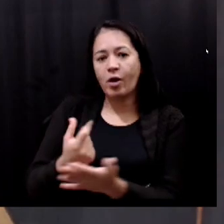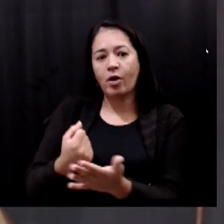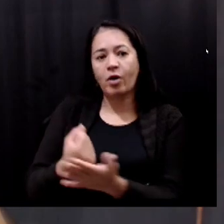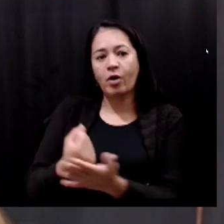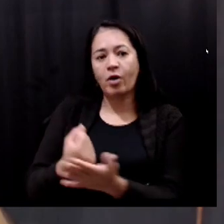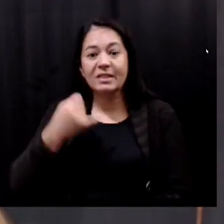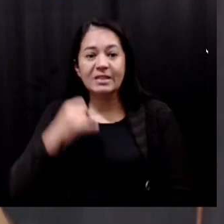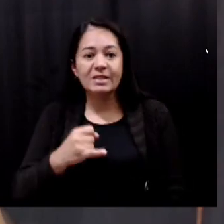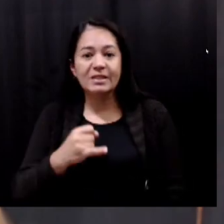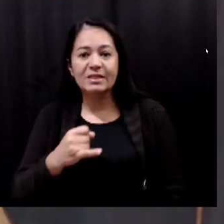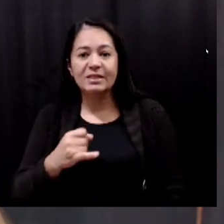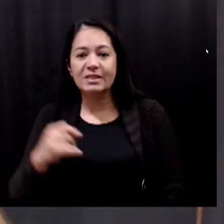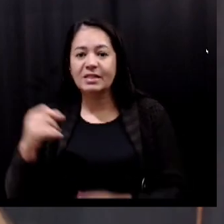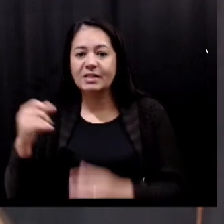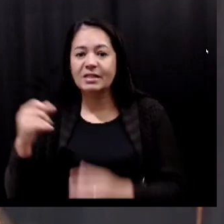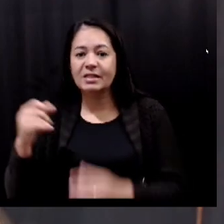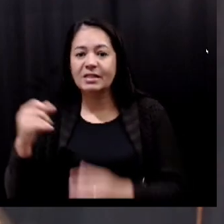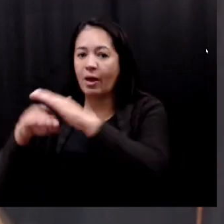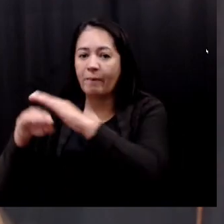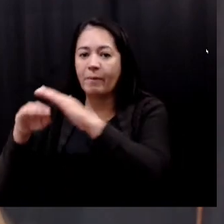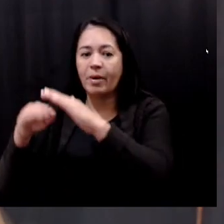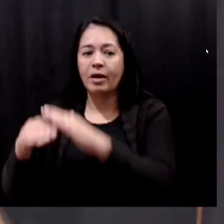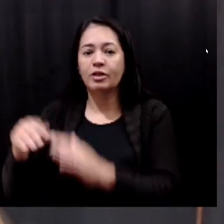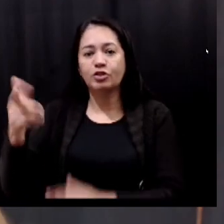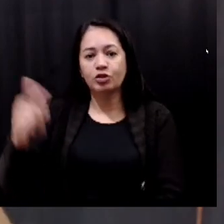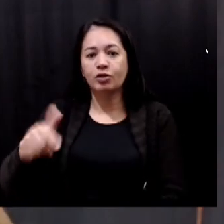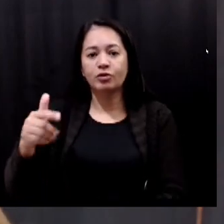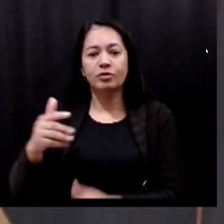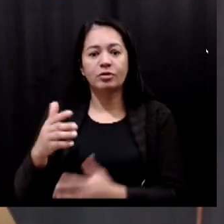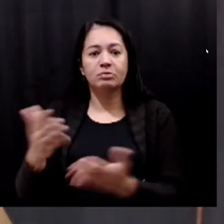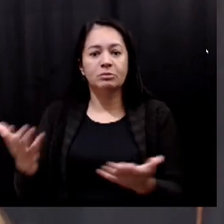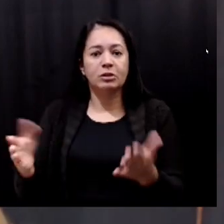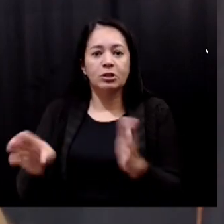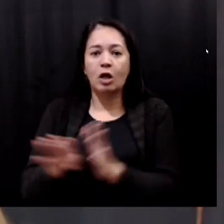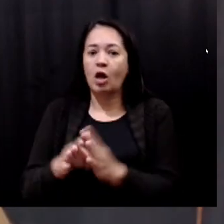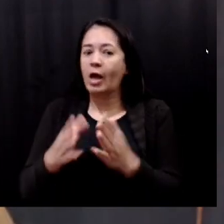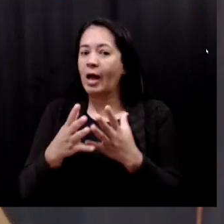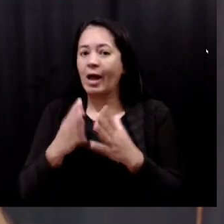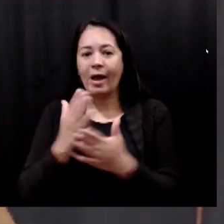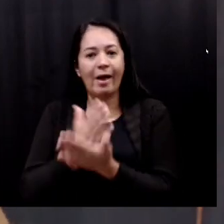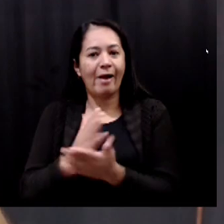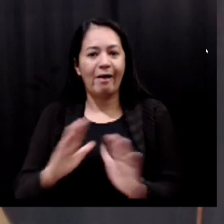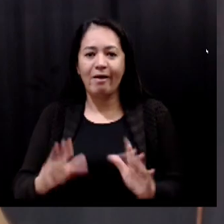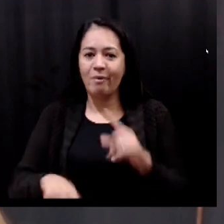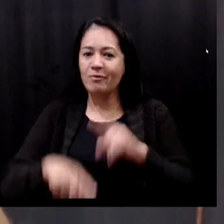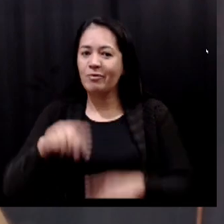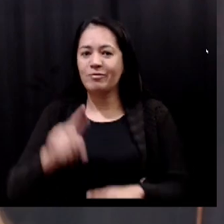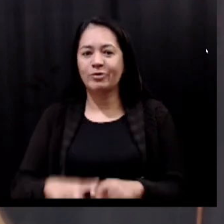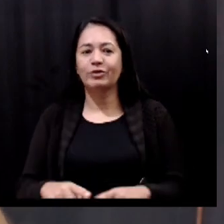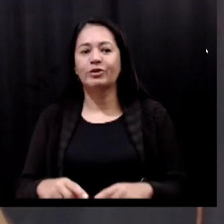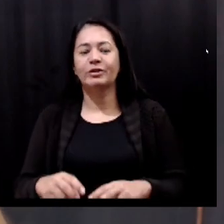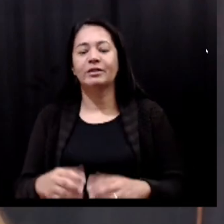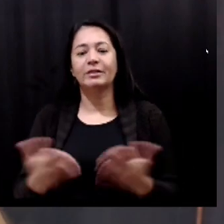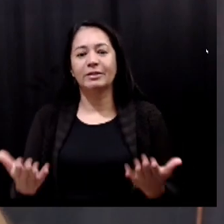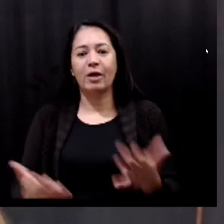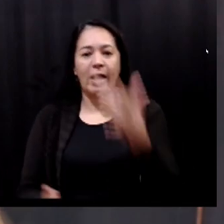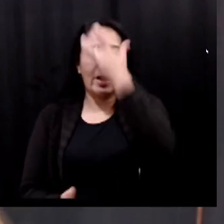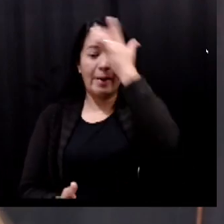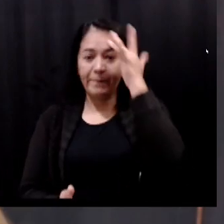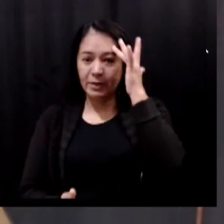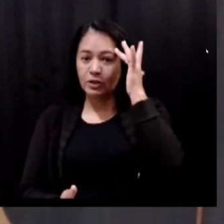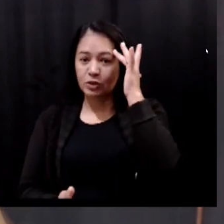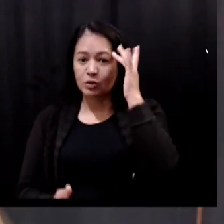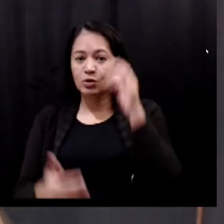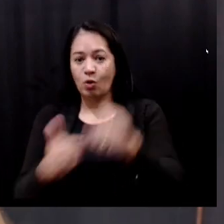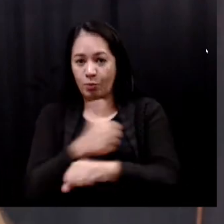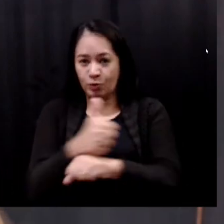reabastecimento, chega uma hora que não vai ter mais mercadoria. Então, o cuidador, ele é um mercadinho que precisa